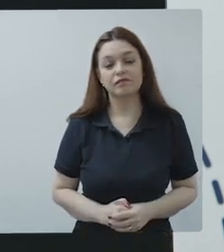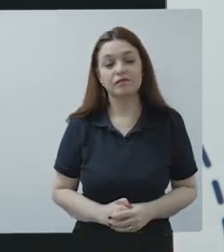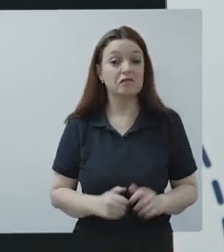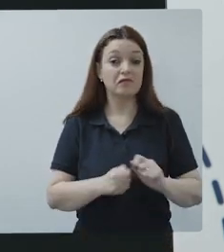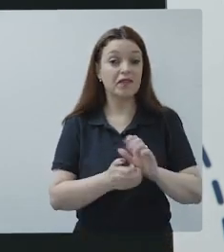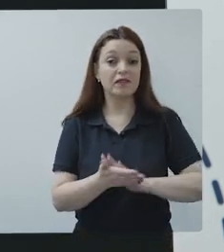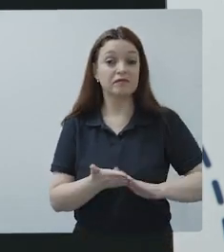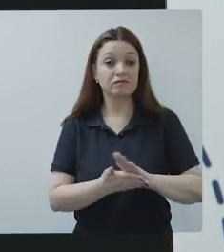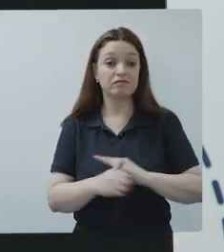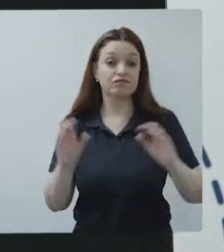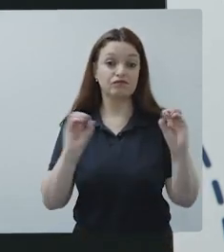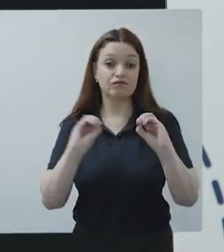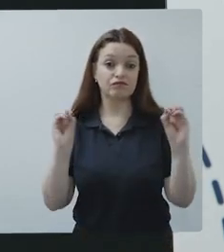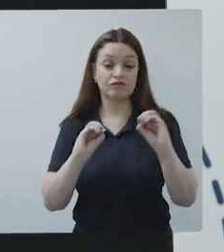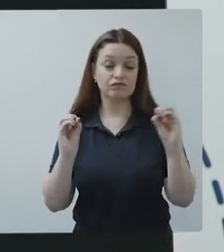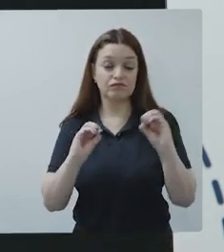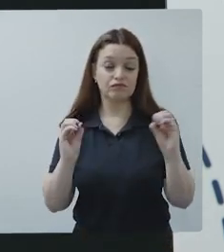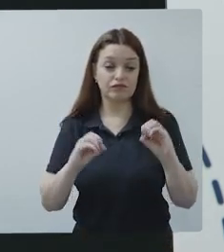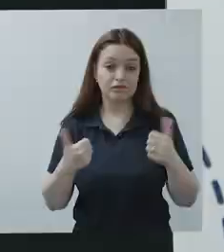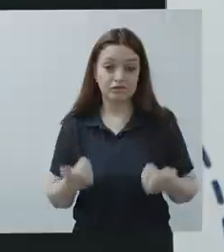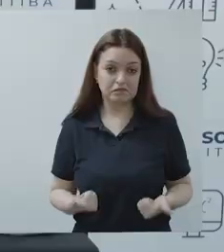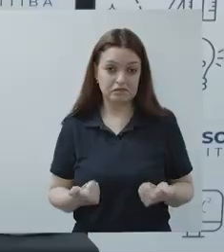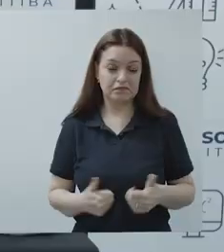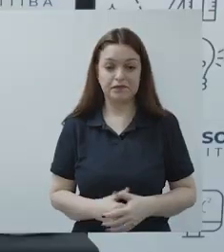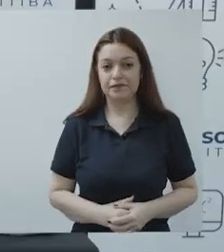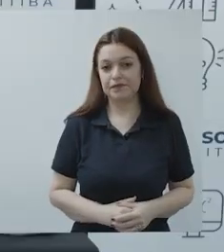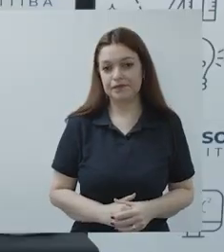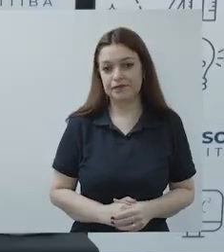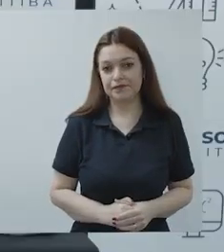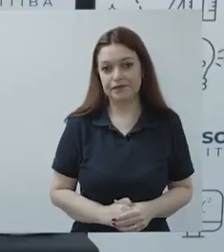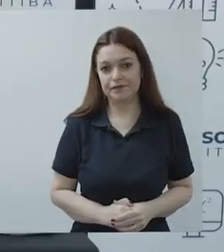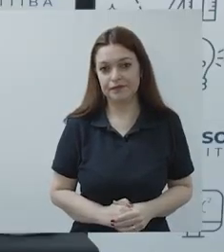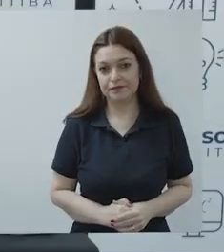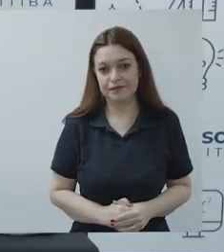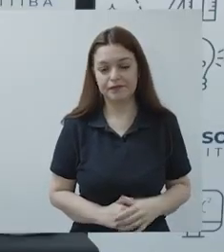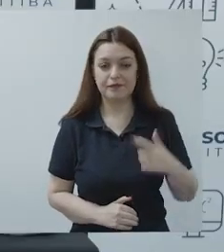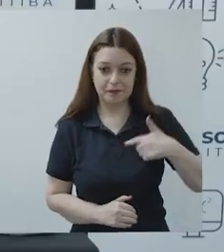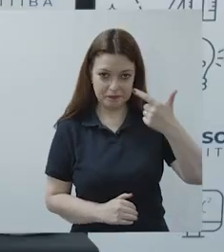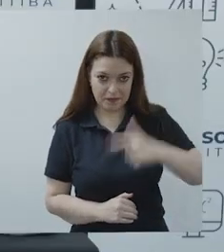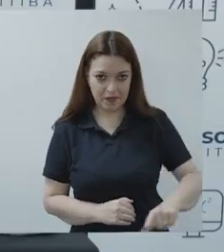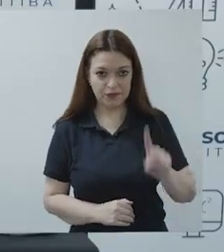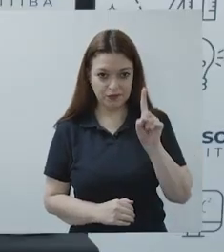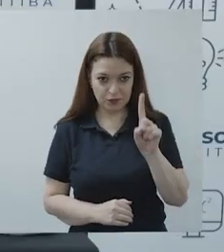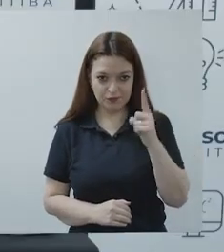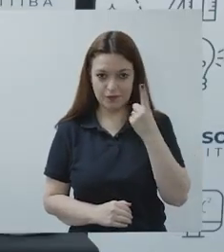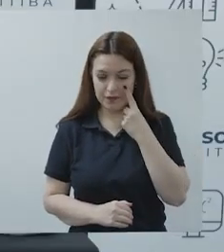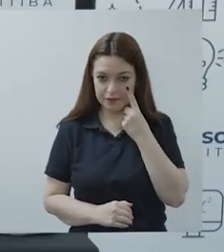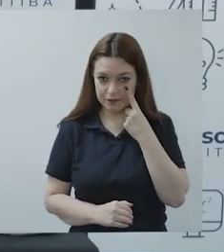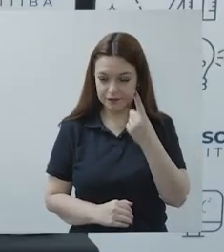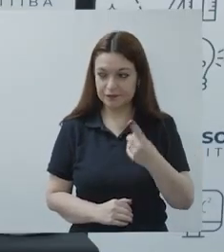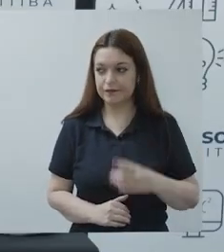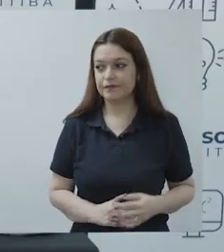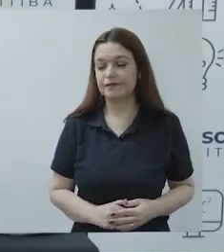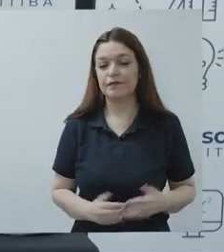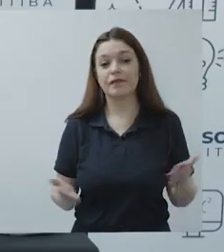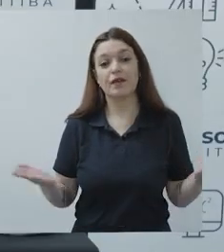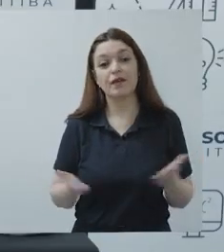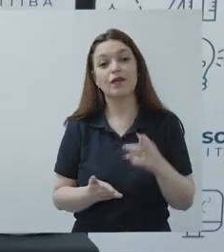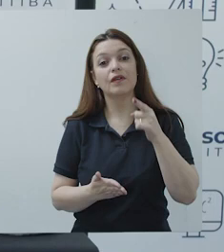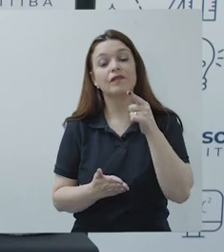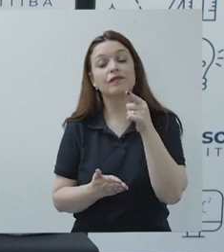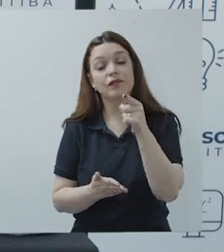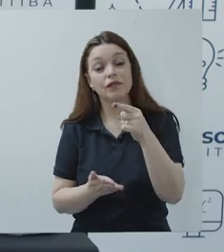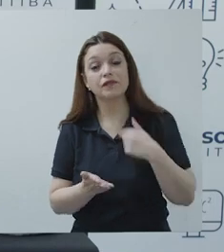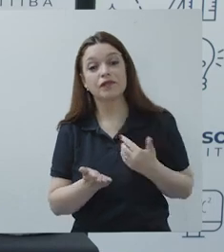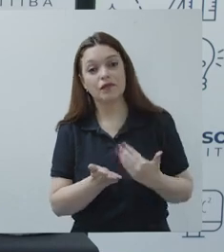fez. Ninguém então, fez, empatou. Então empatou. Empatou. Muito bem. Vamos mais uma? Mais uma. Então, como eu comecei, você começa. Deixa eu segurar,